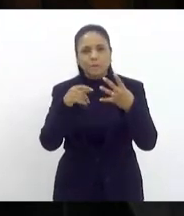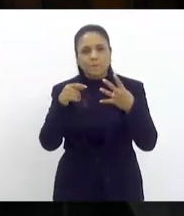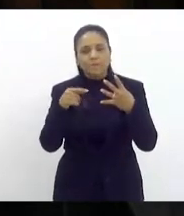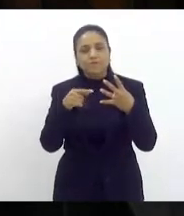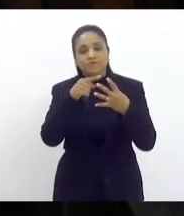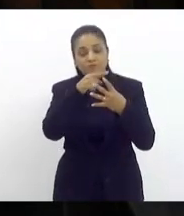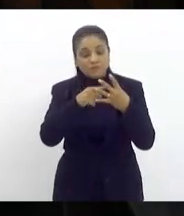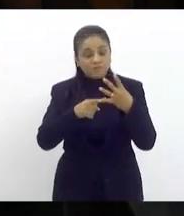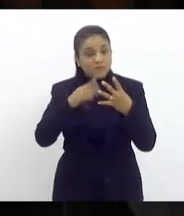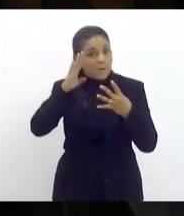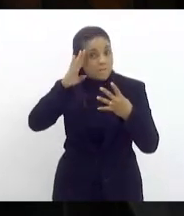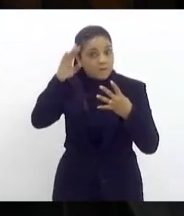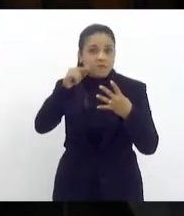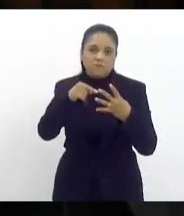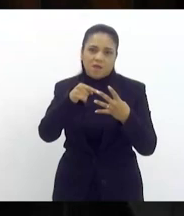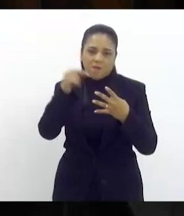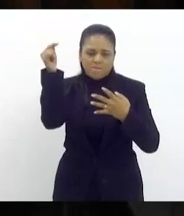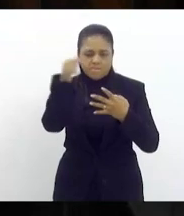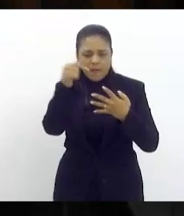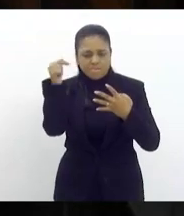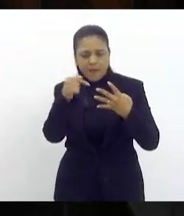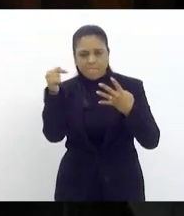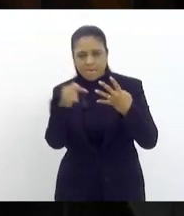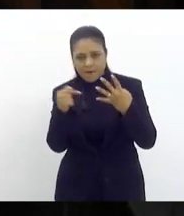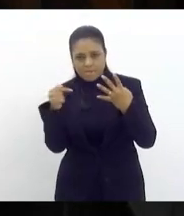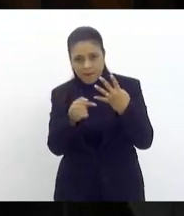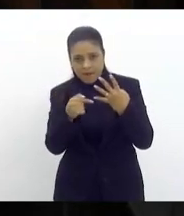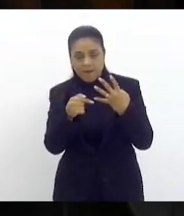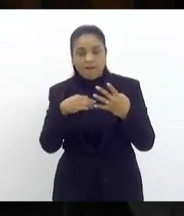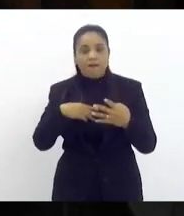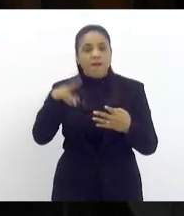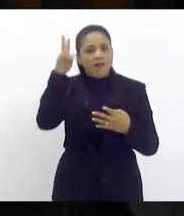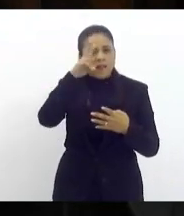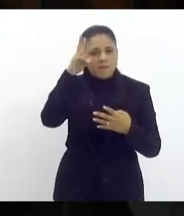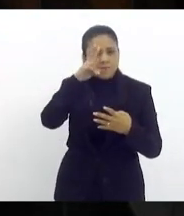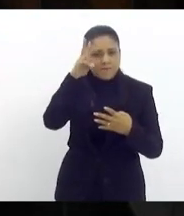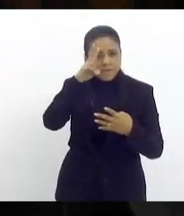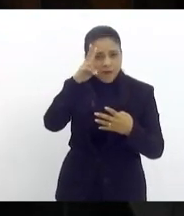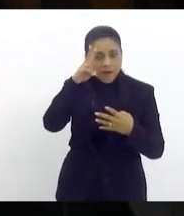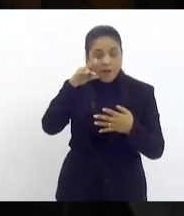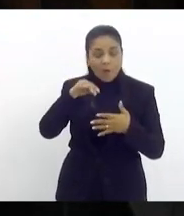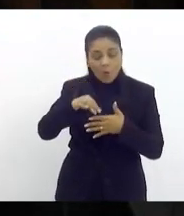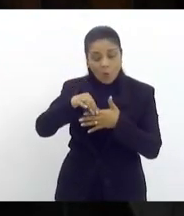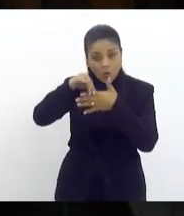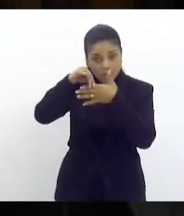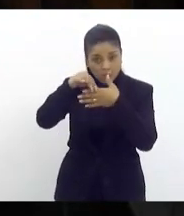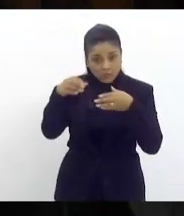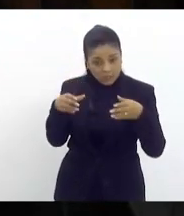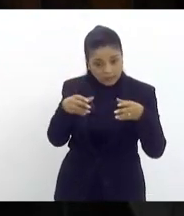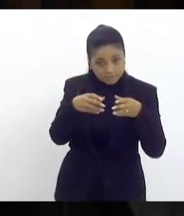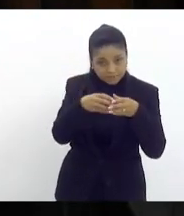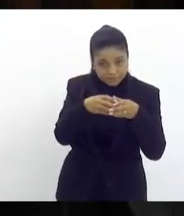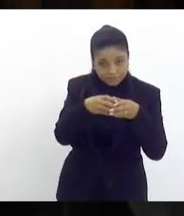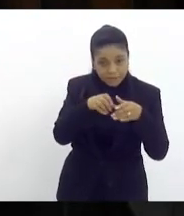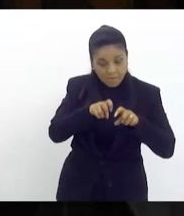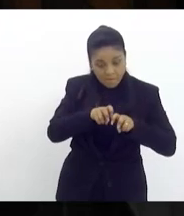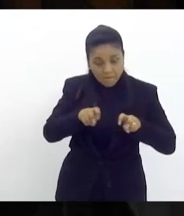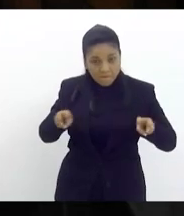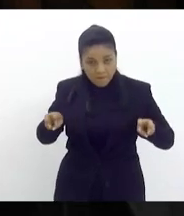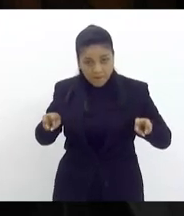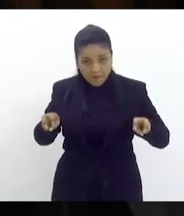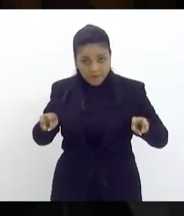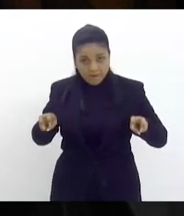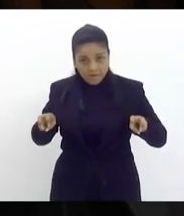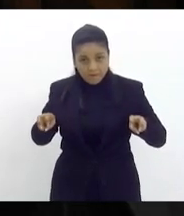que cada bancada, e só o líder pode fazê-lo, pode destacar